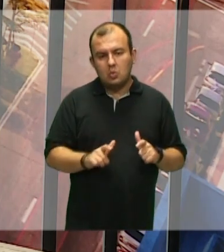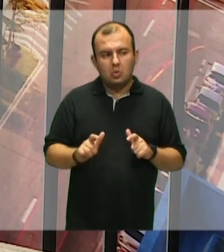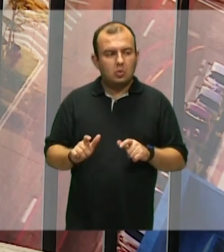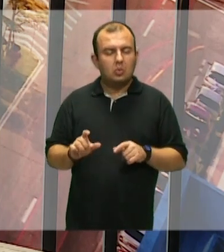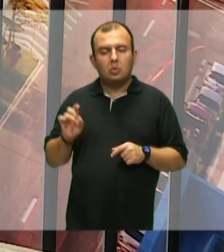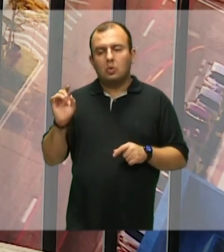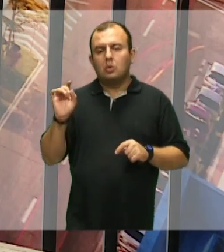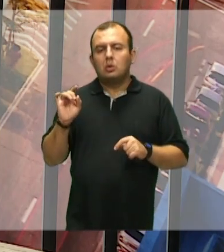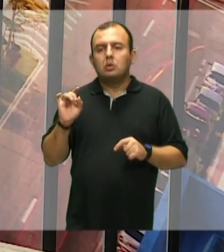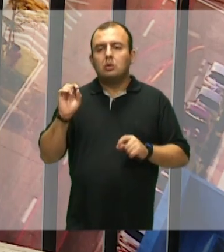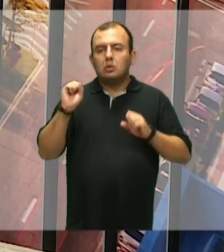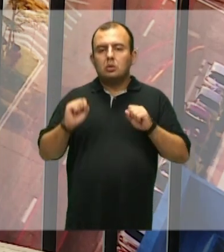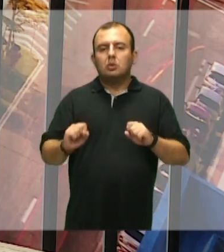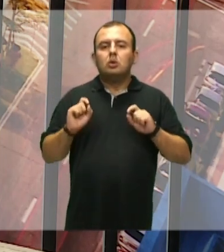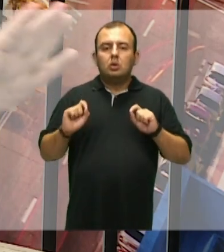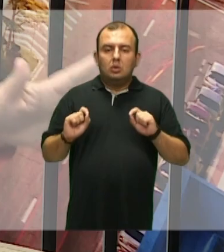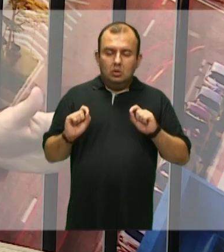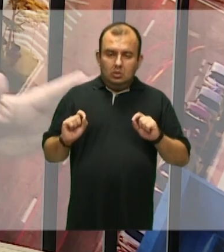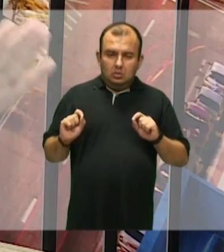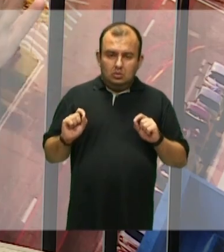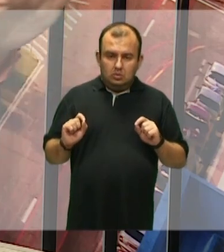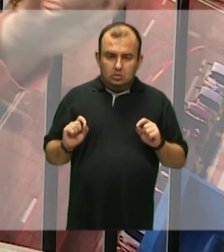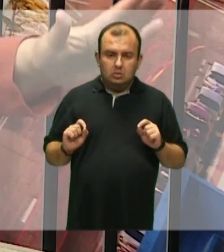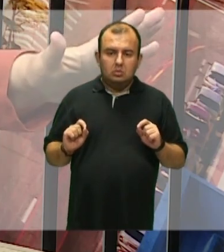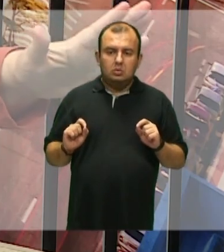que ela possa, por si,